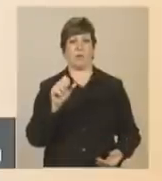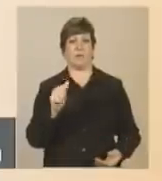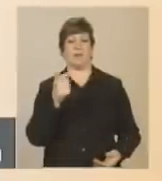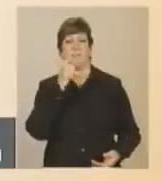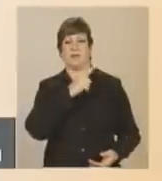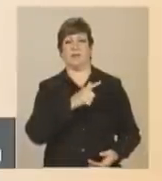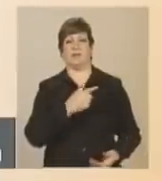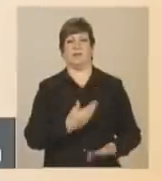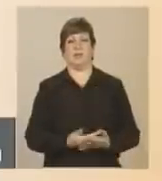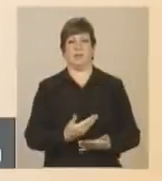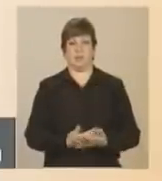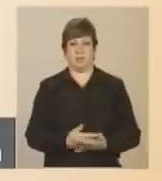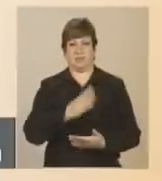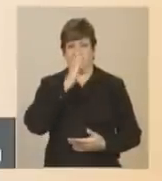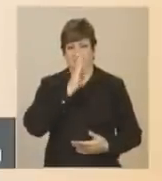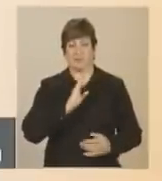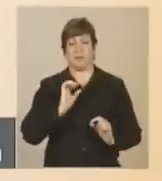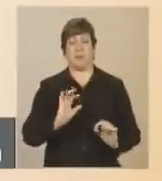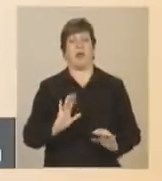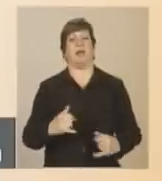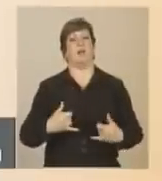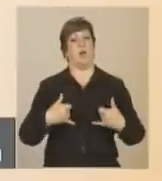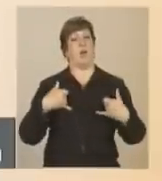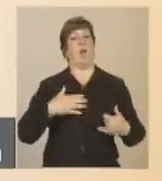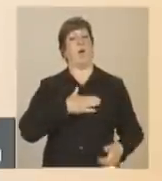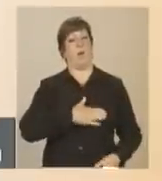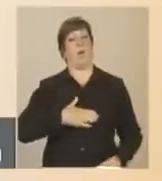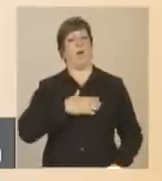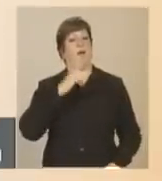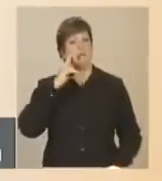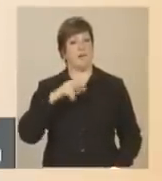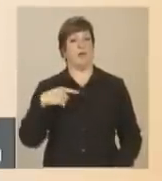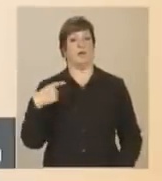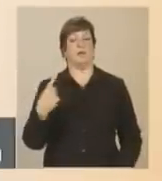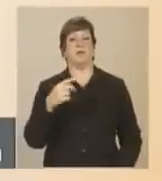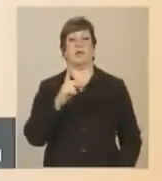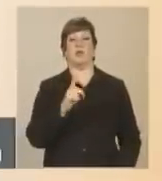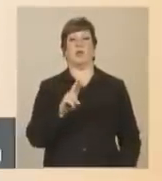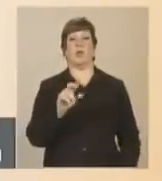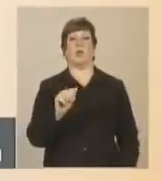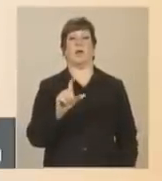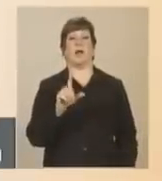um orgulho ver o exemplo da doutora